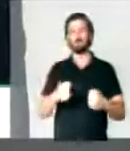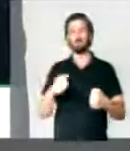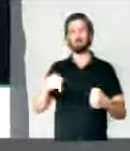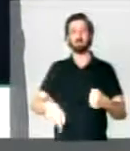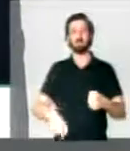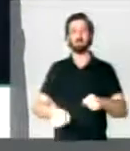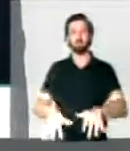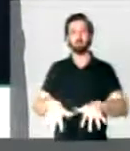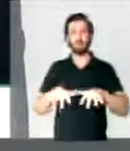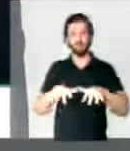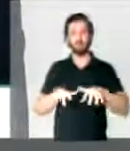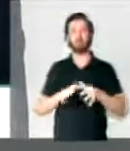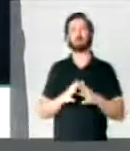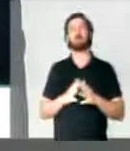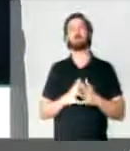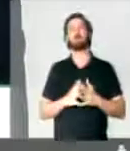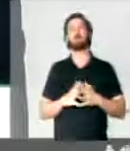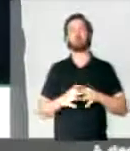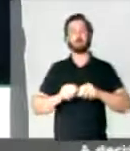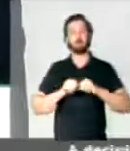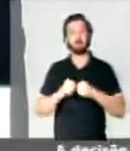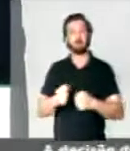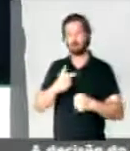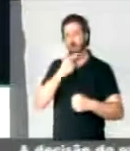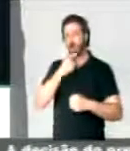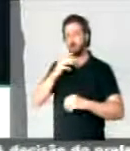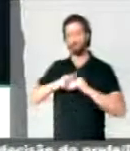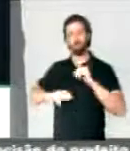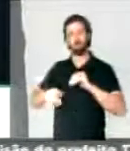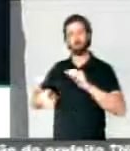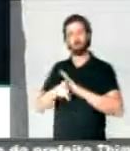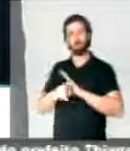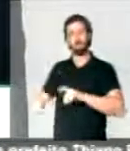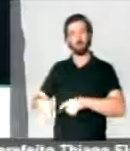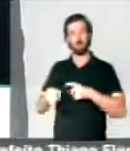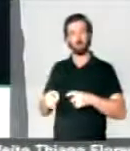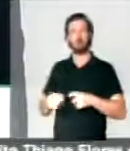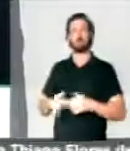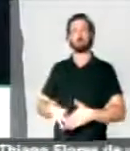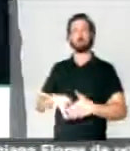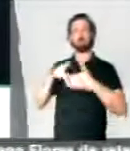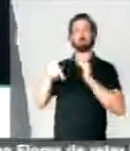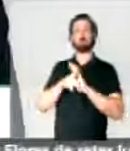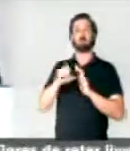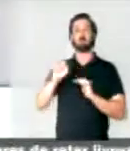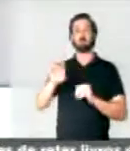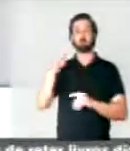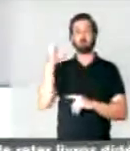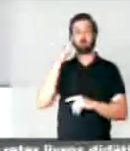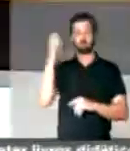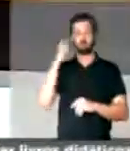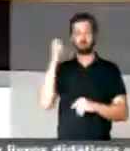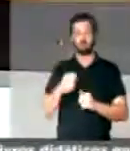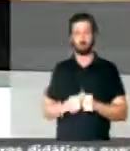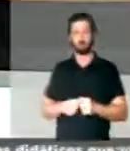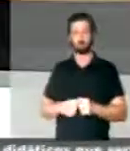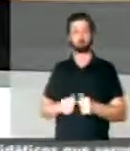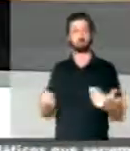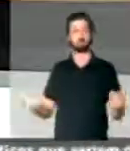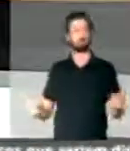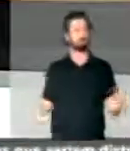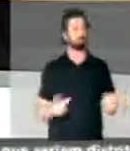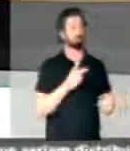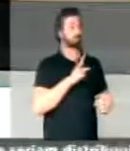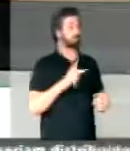plenário, defender o homem do campo e representar o PSB no estado do Rio Grande do Sul. Muito obrigado. Para encerrar então,